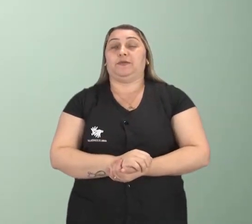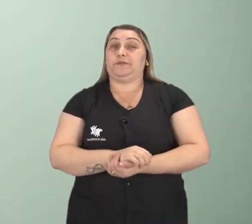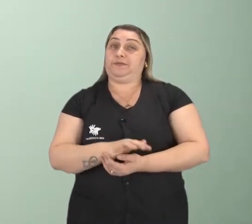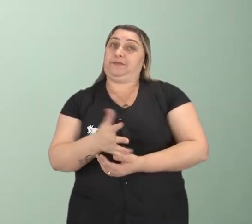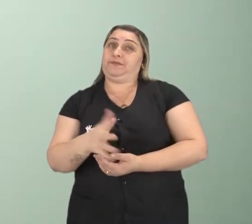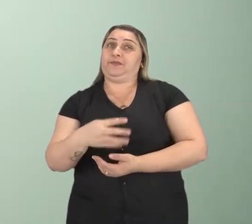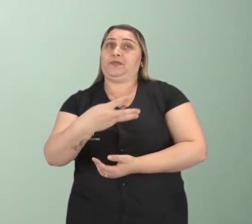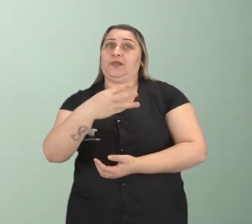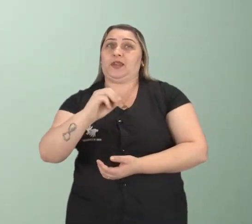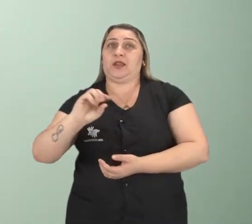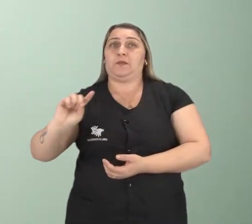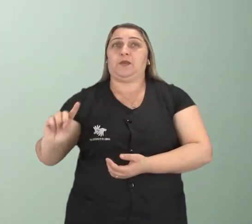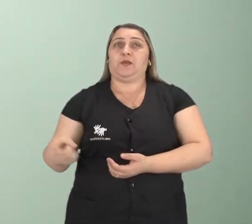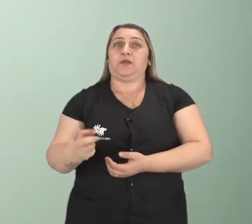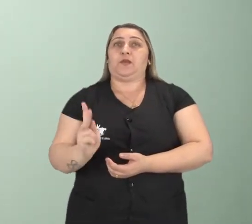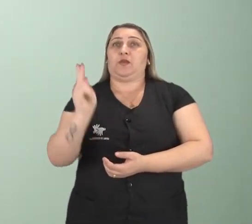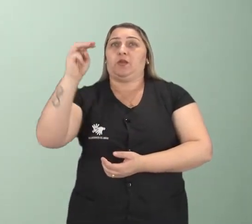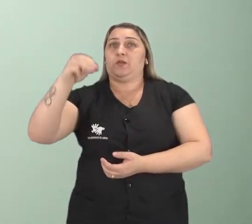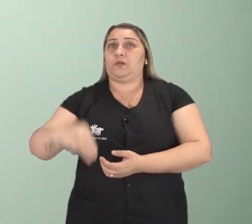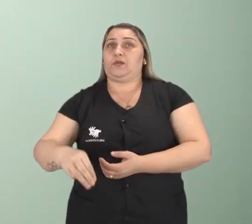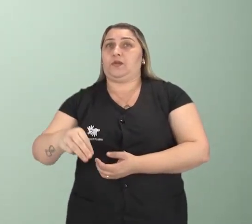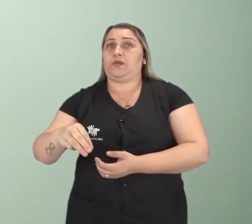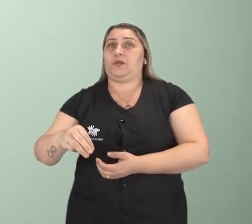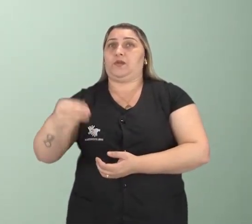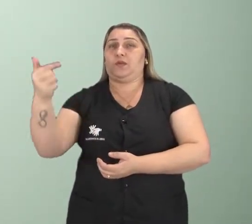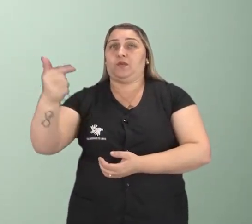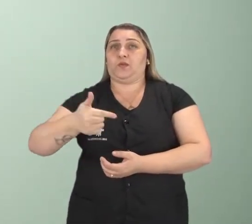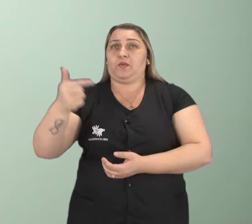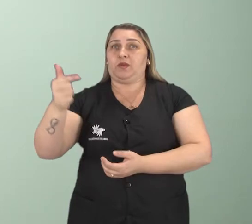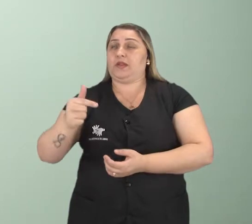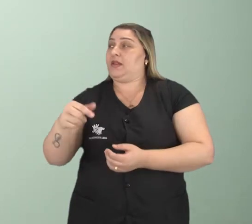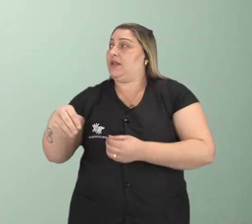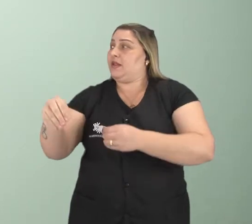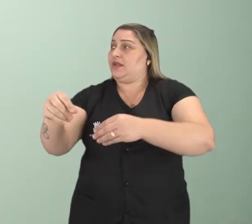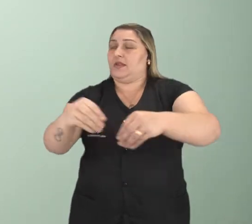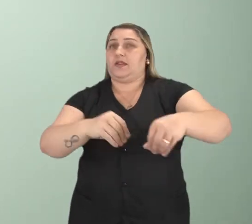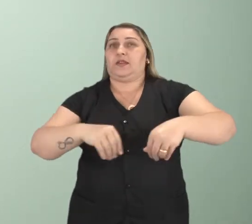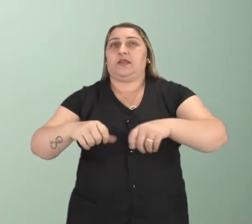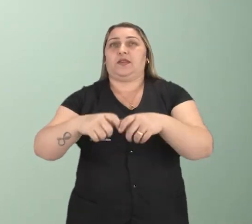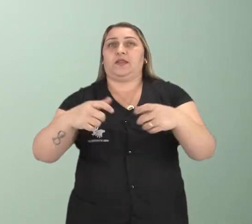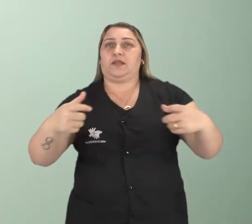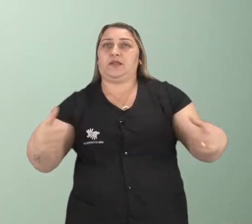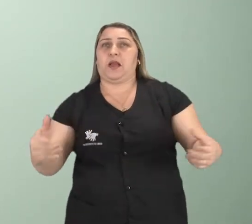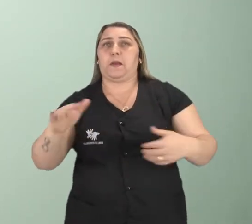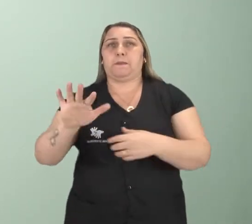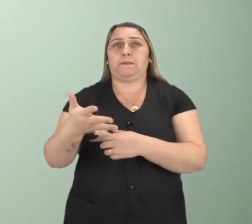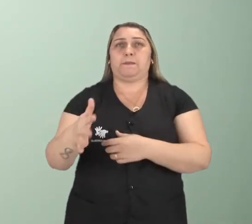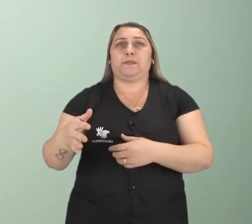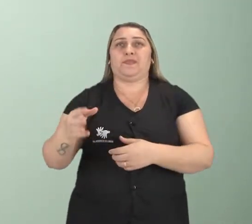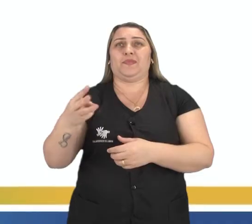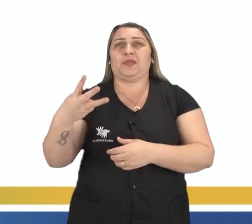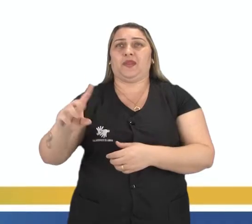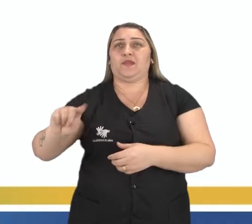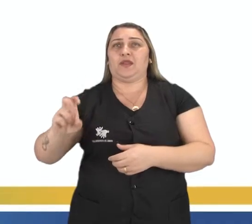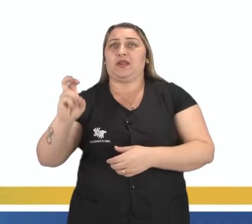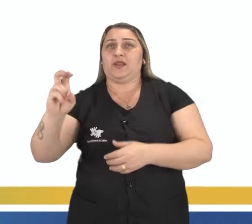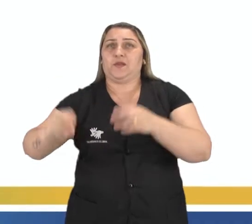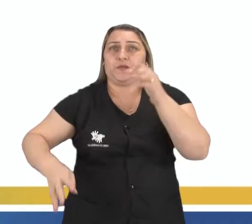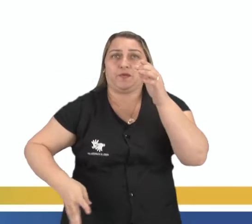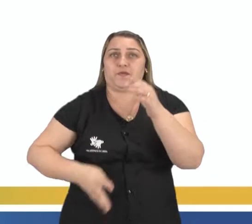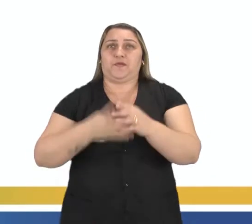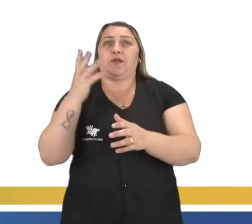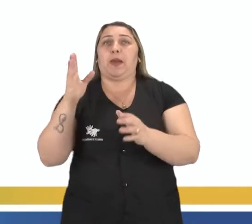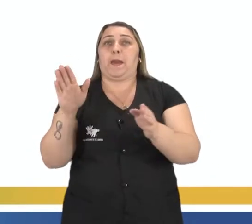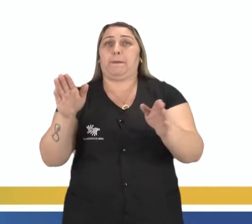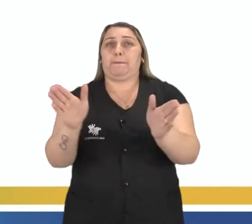cerca, né, de 30 milhões de quilômetros quadrados esse território, né, aproximadamente 3,5